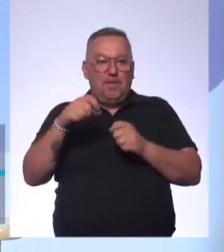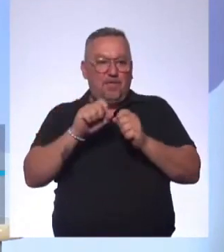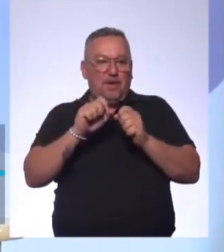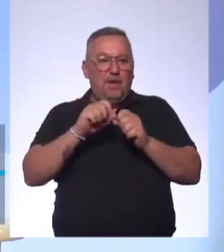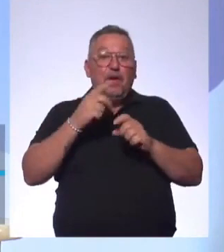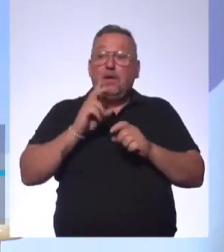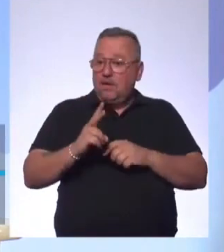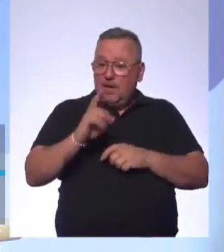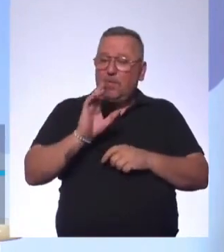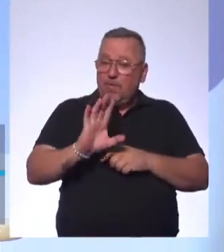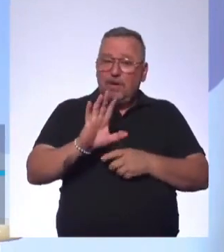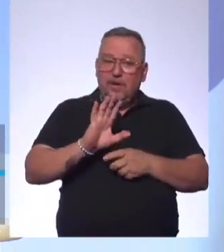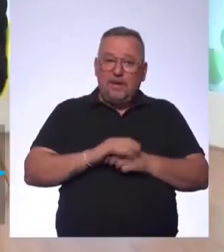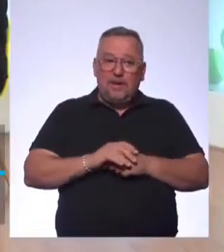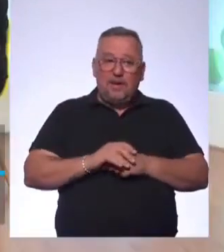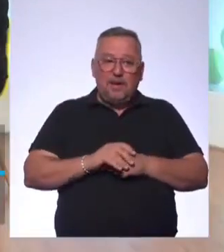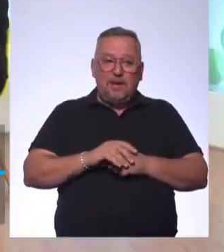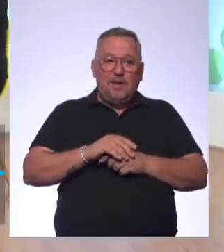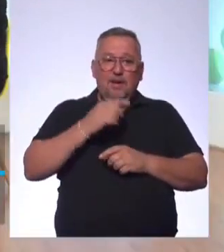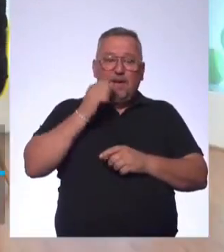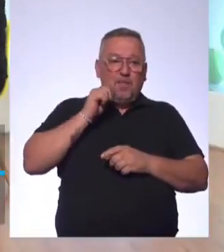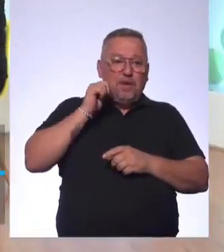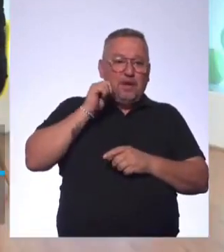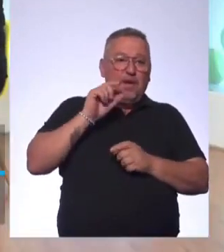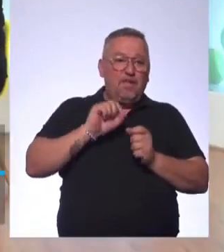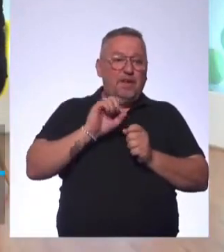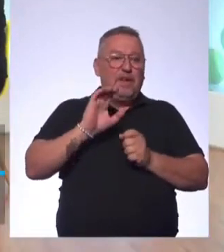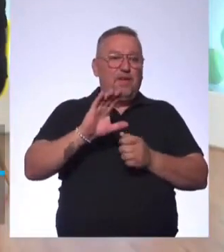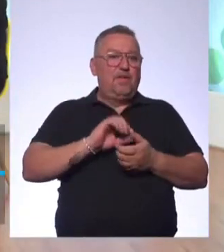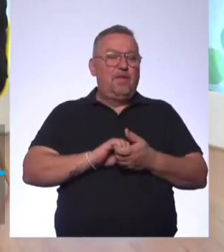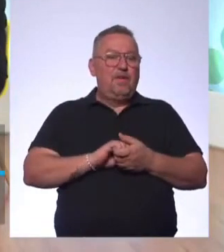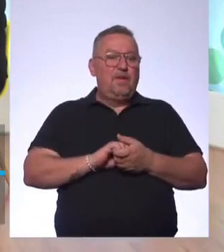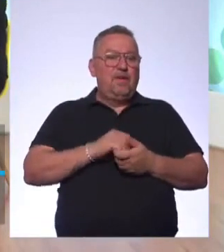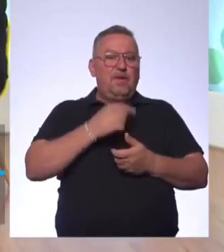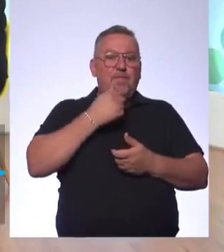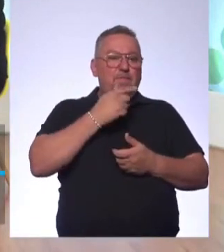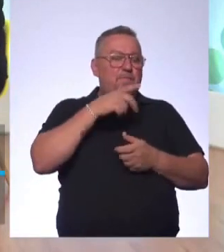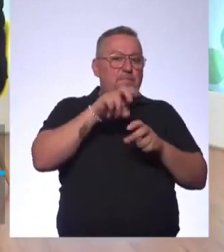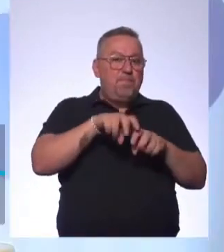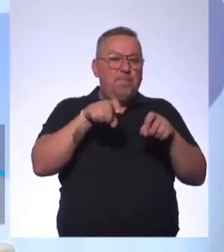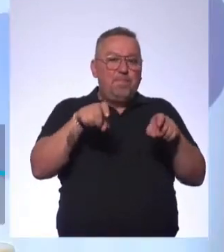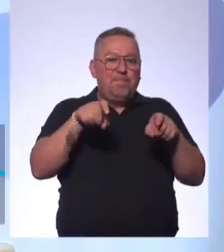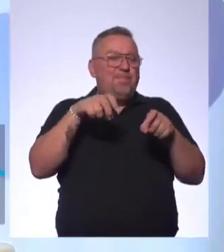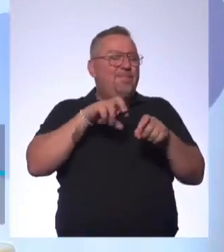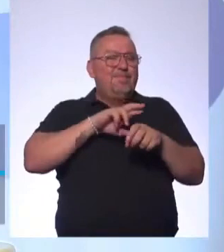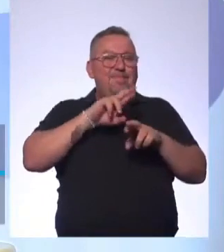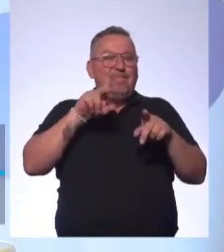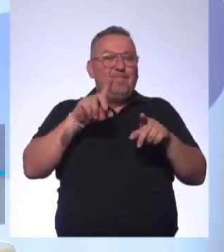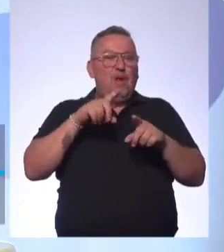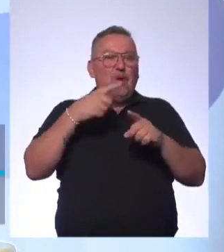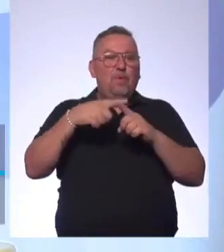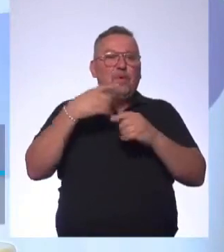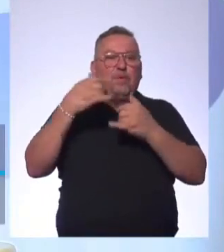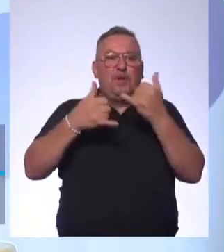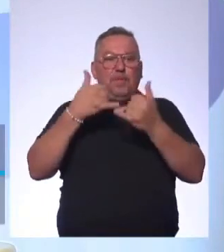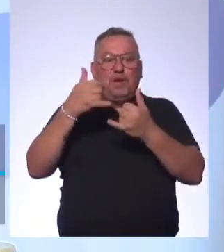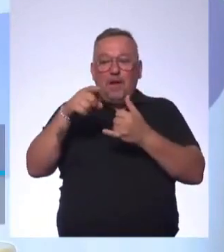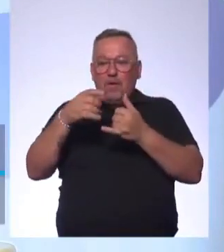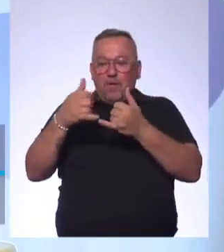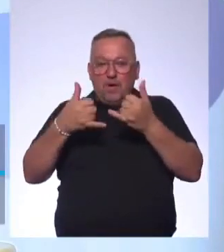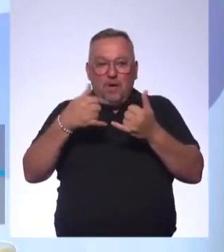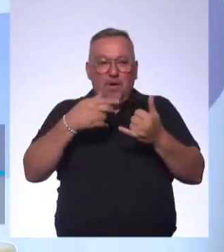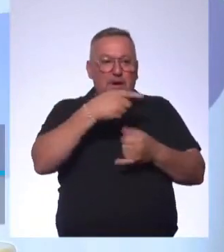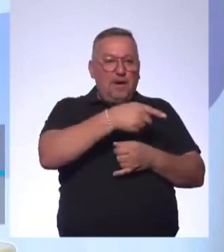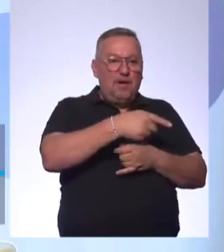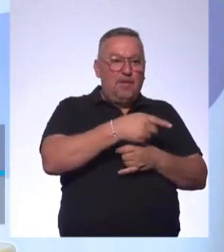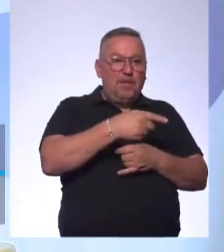Não, porque sempre foi assim. O seu papel como menina é fazer isso. E o dele como menino é outra coisa. Por que eu tenho que brincar com esse brinquedo e não posso